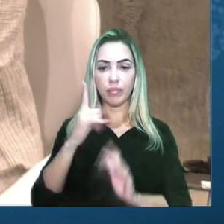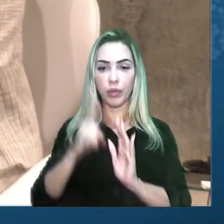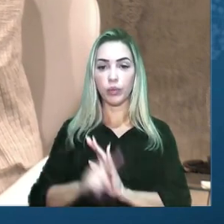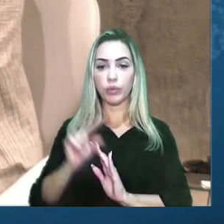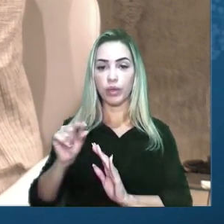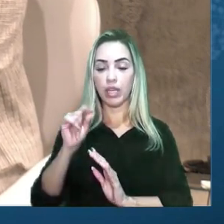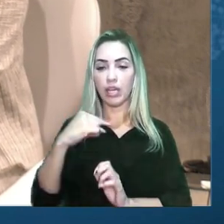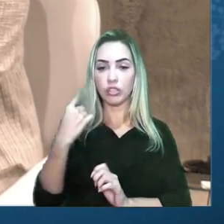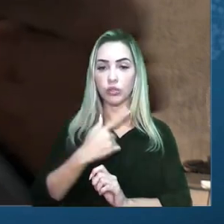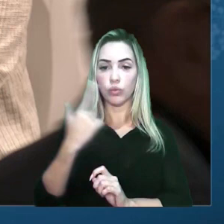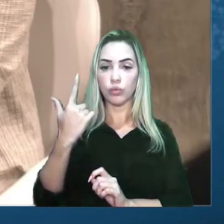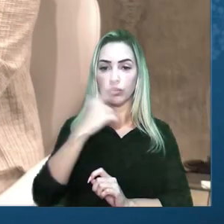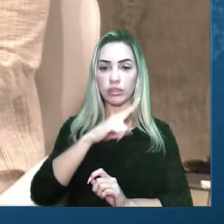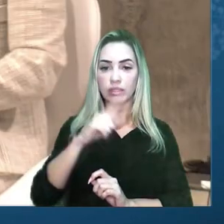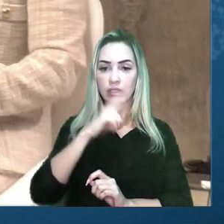consegue prever